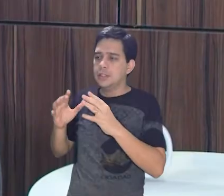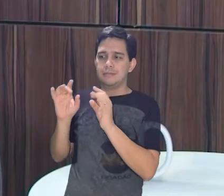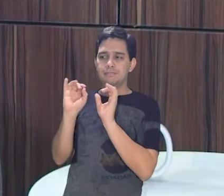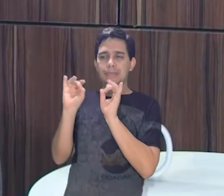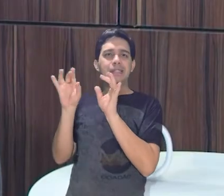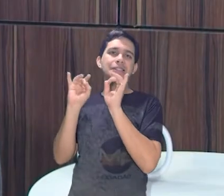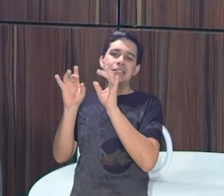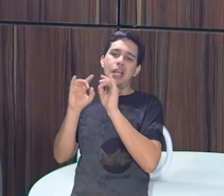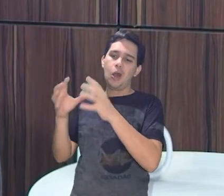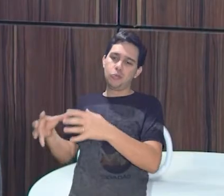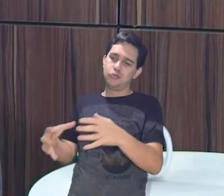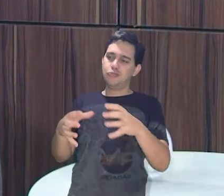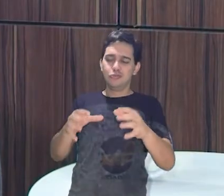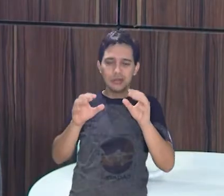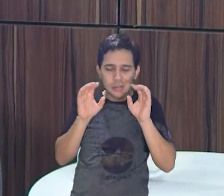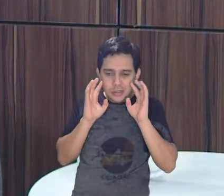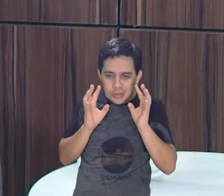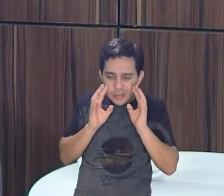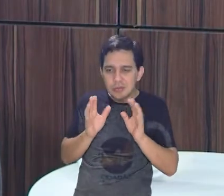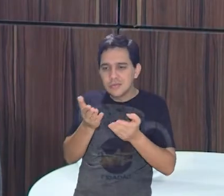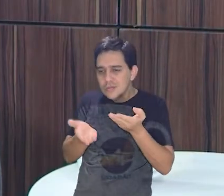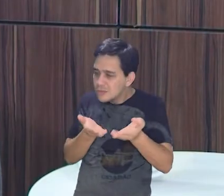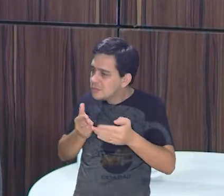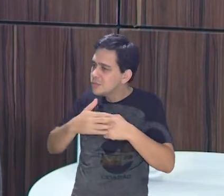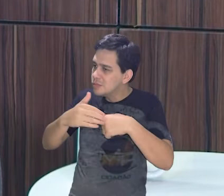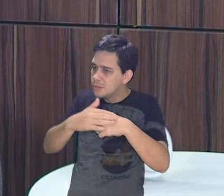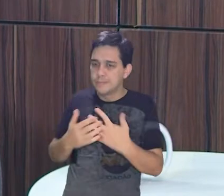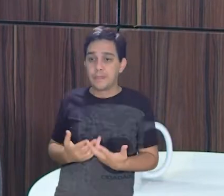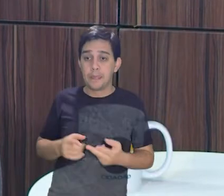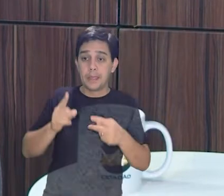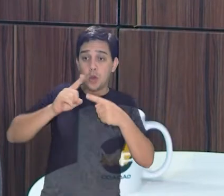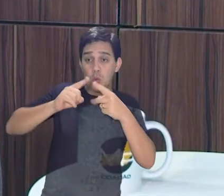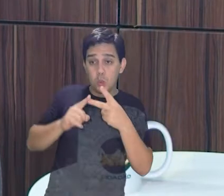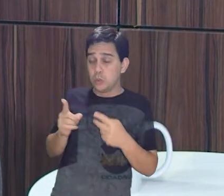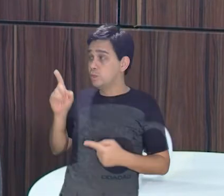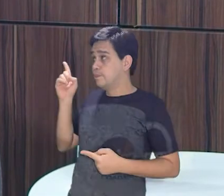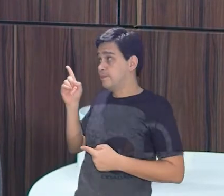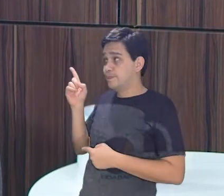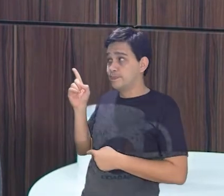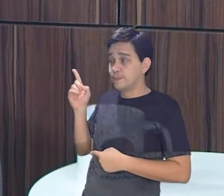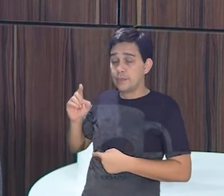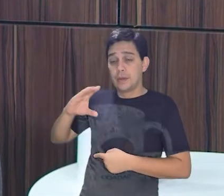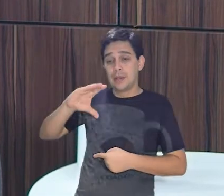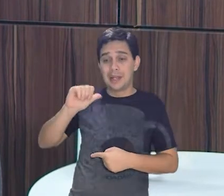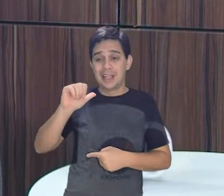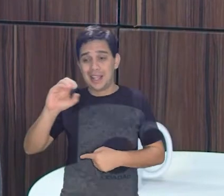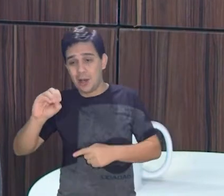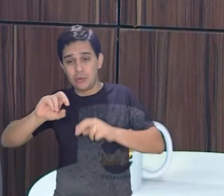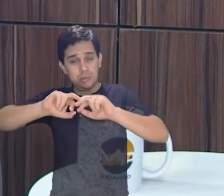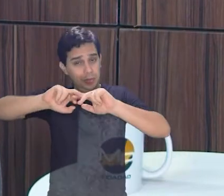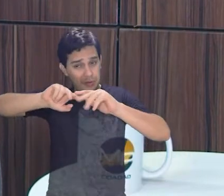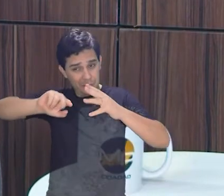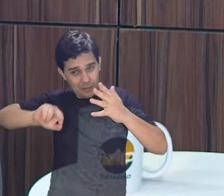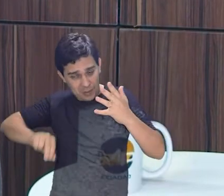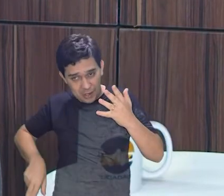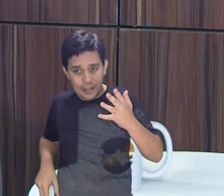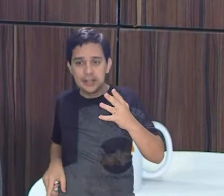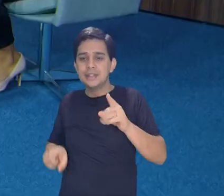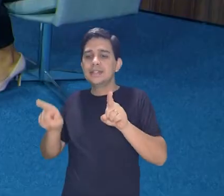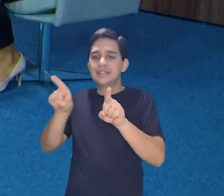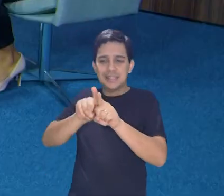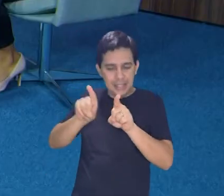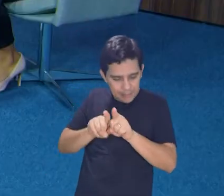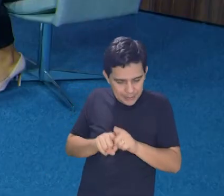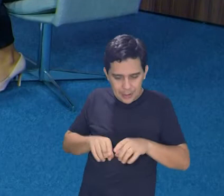apoio operacional de investigação penal, criminal, de infância infracional e não infracional,